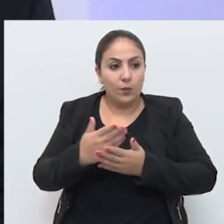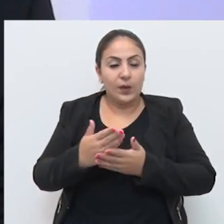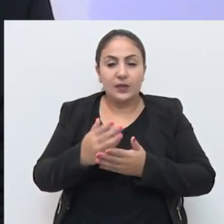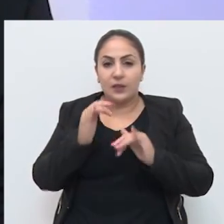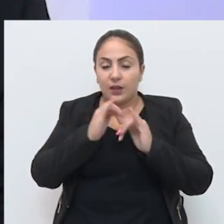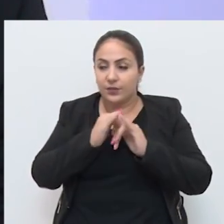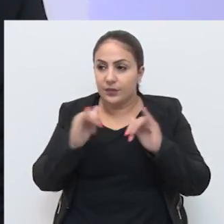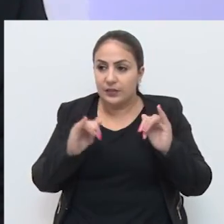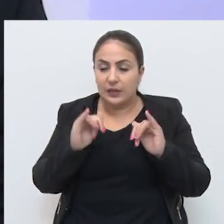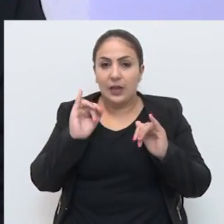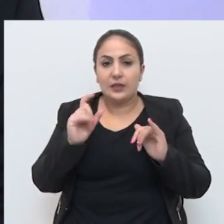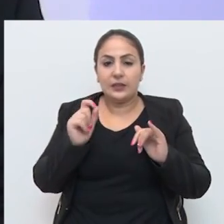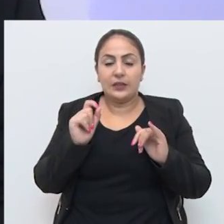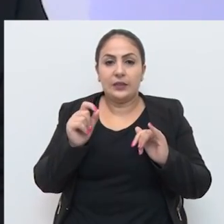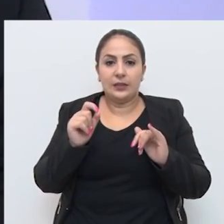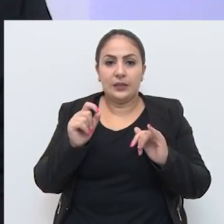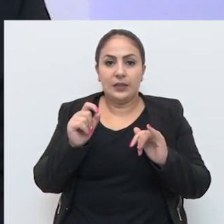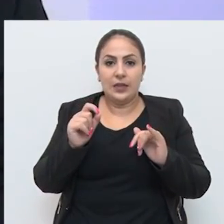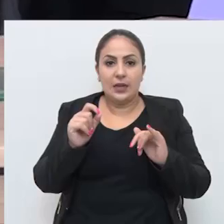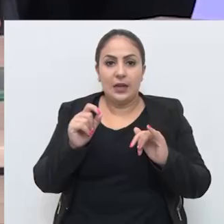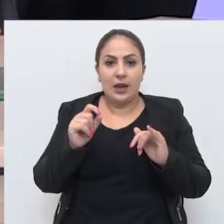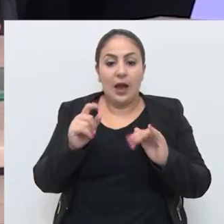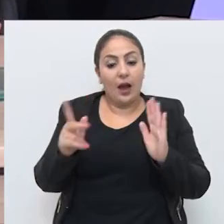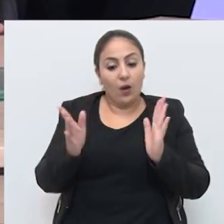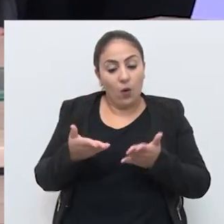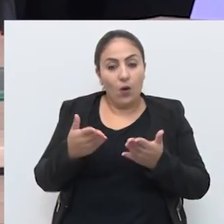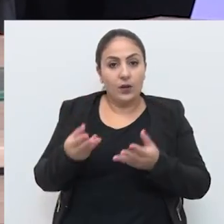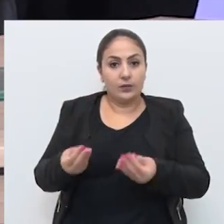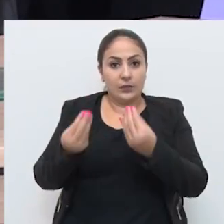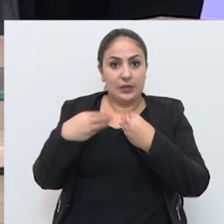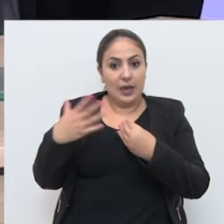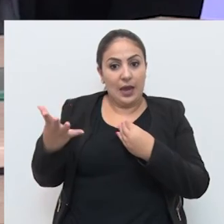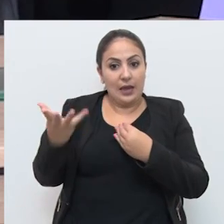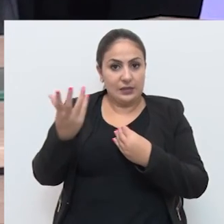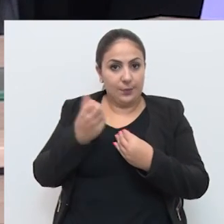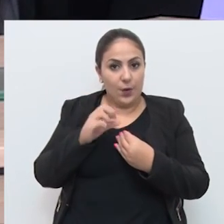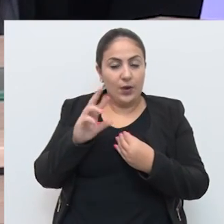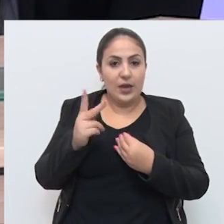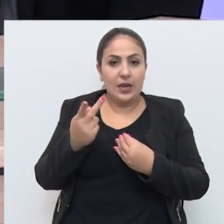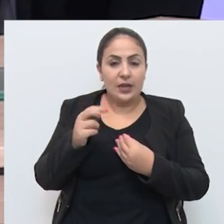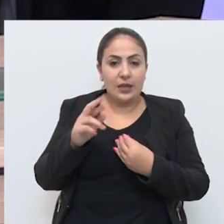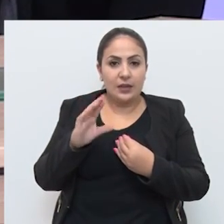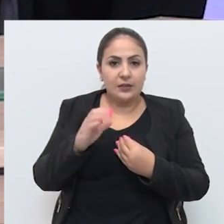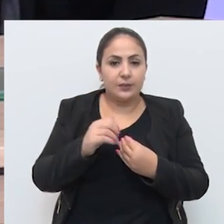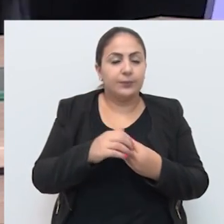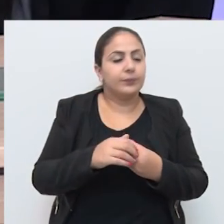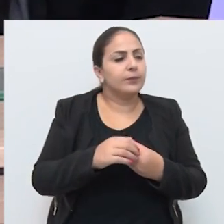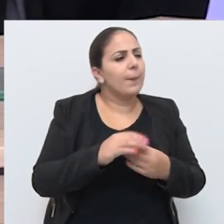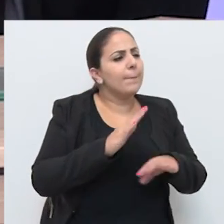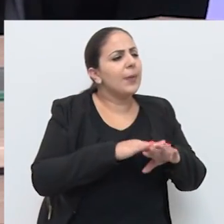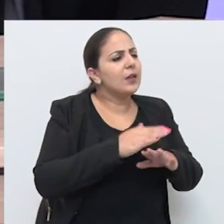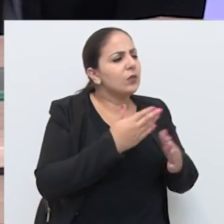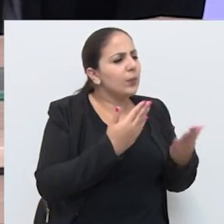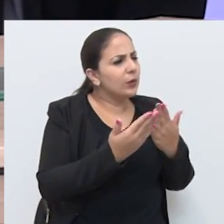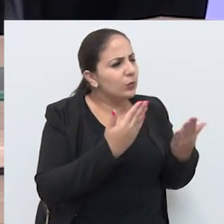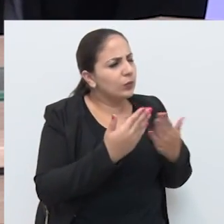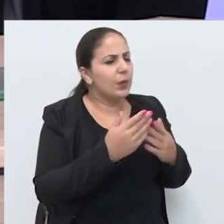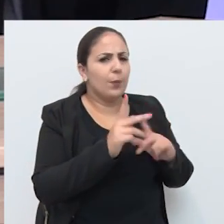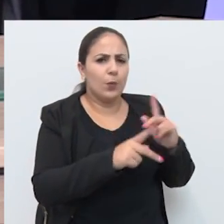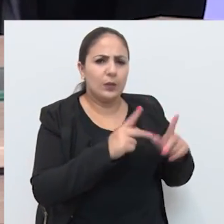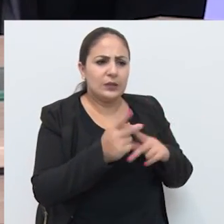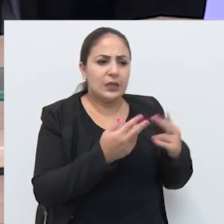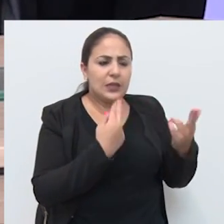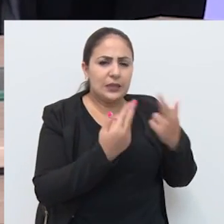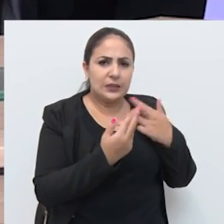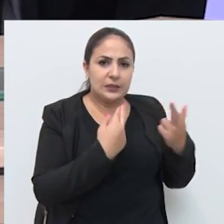informar aquele patrimônio na sua declaração e simultâneo ao encerramento do espólio. Leandro, outra dúvida da